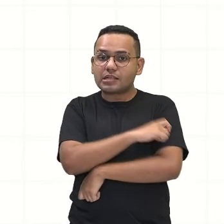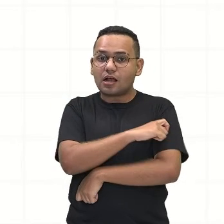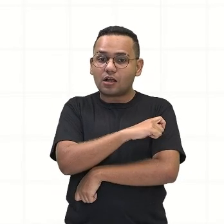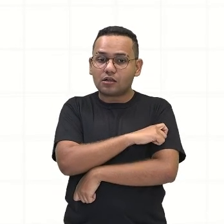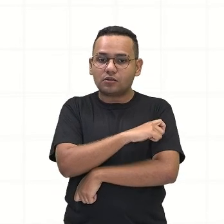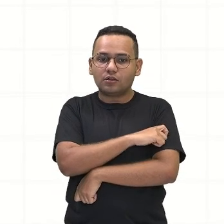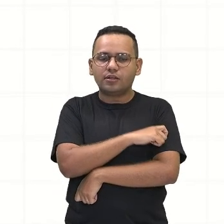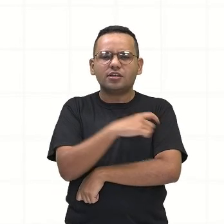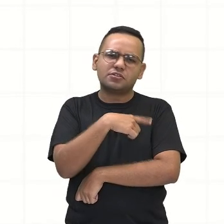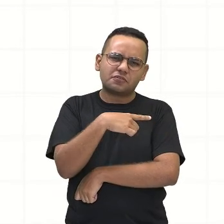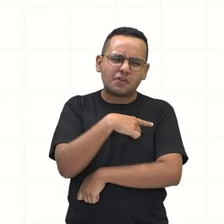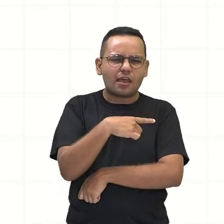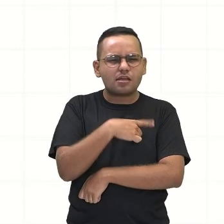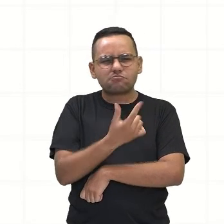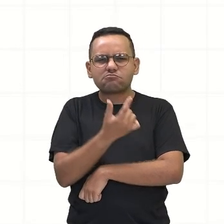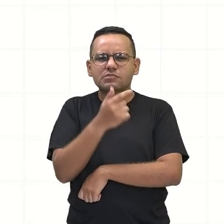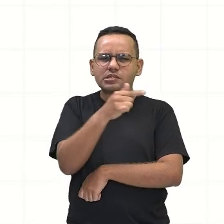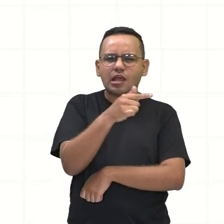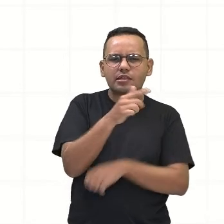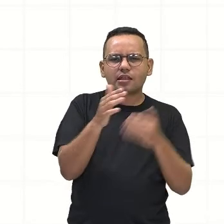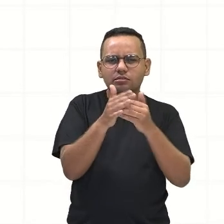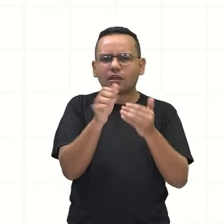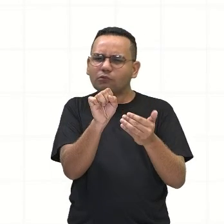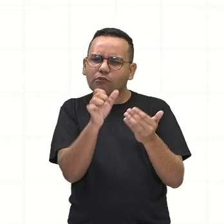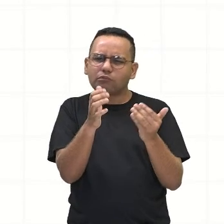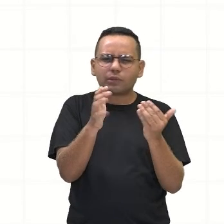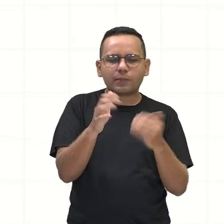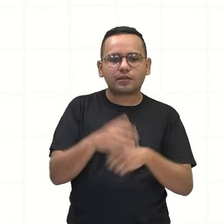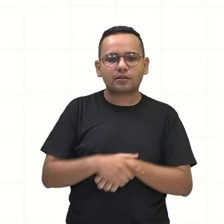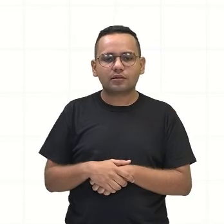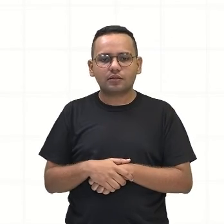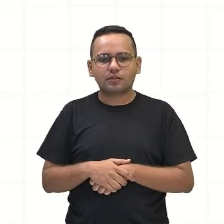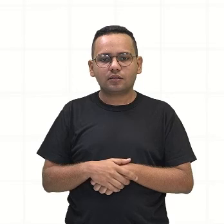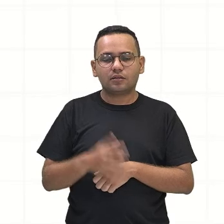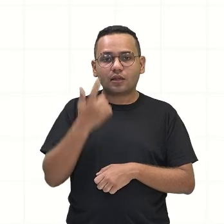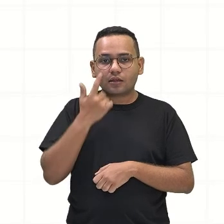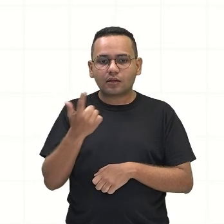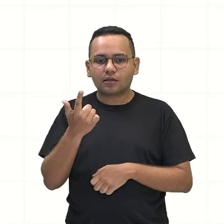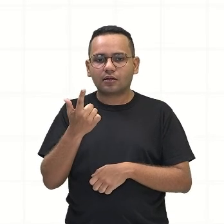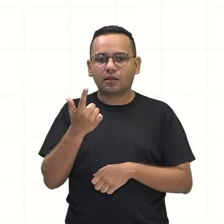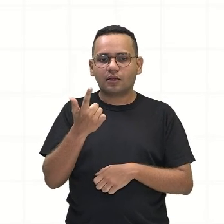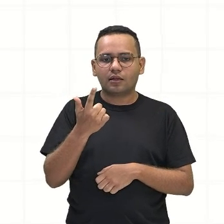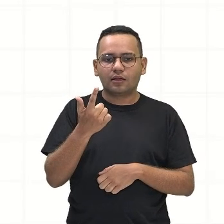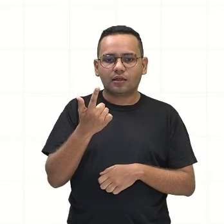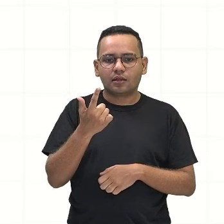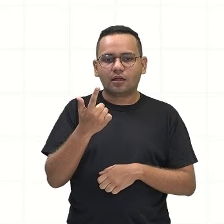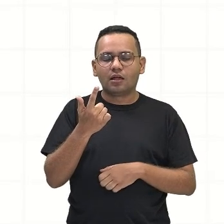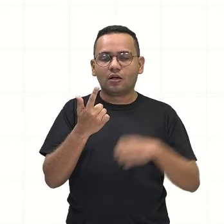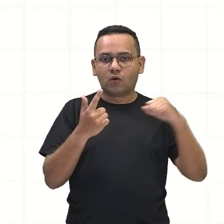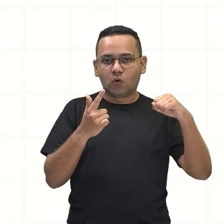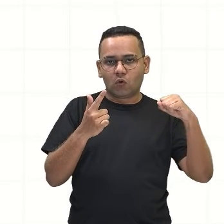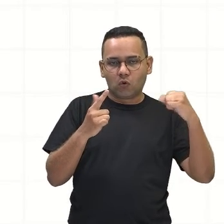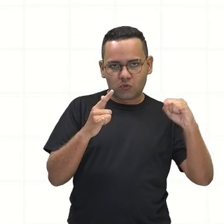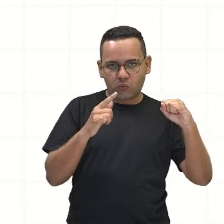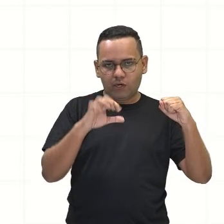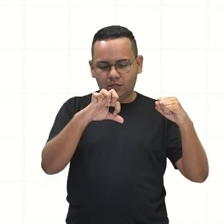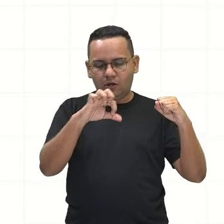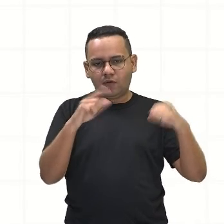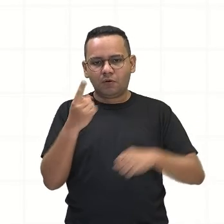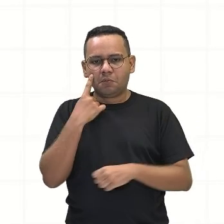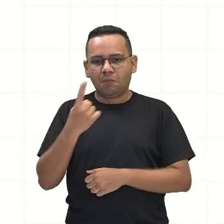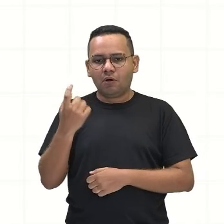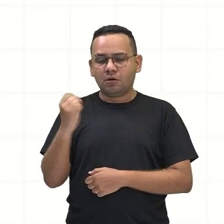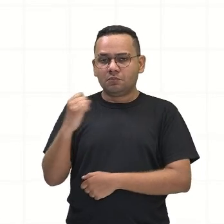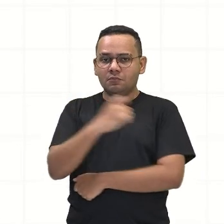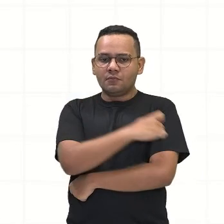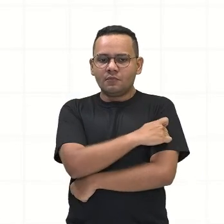as notas 7 e 8, 8 alunos entre 8 e 9, e 4 alunos entre 9 e 10. Muito bem.